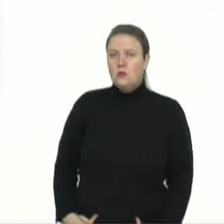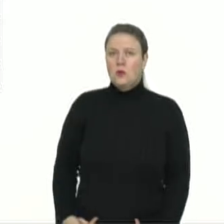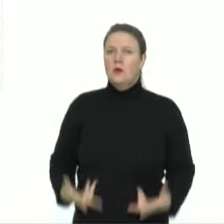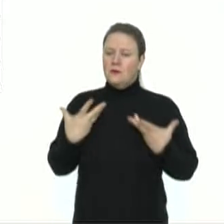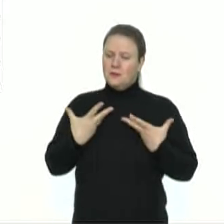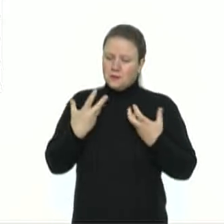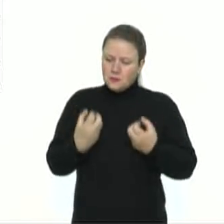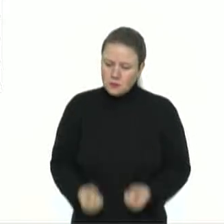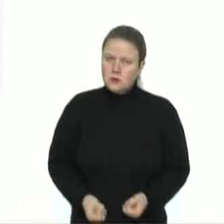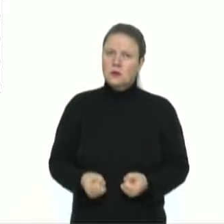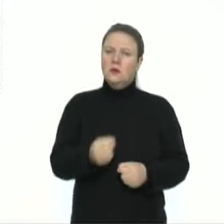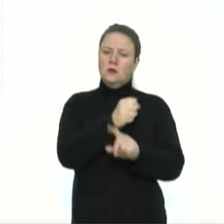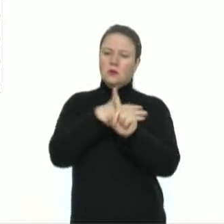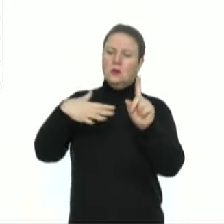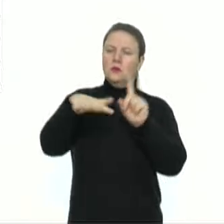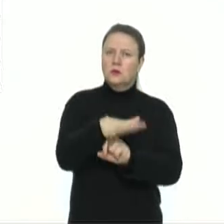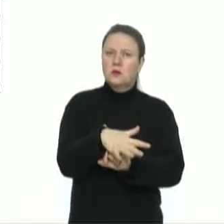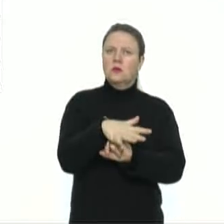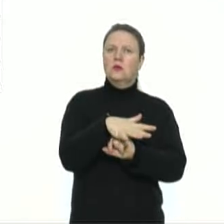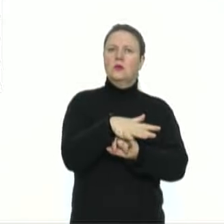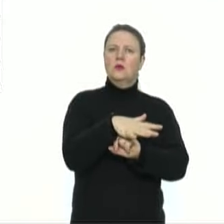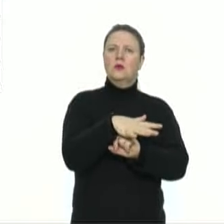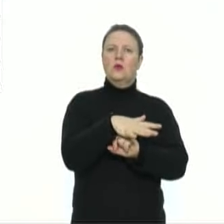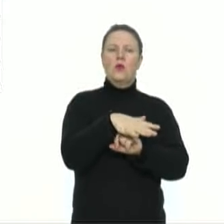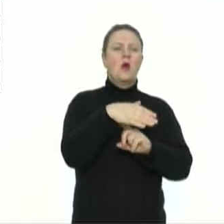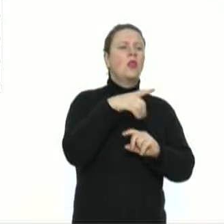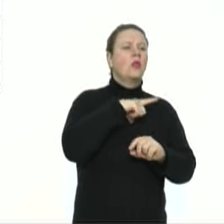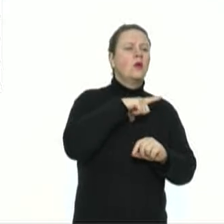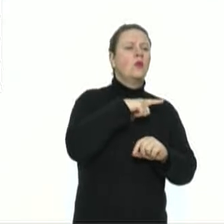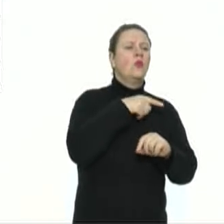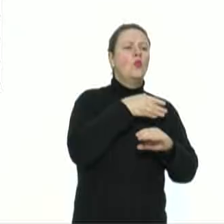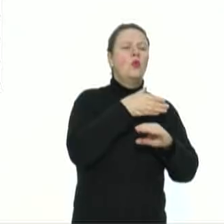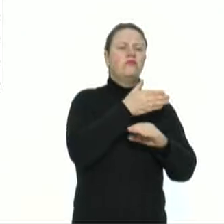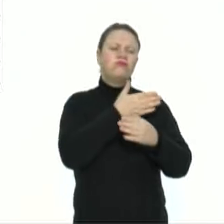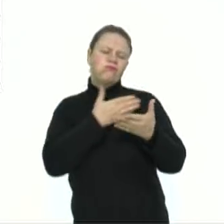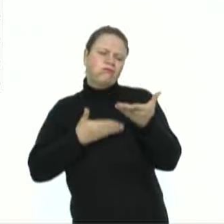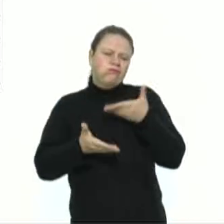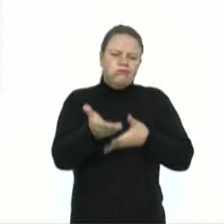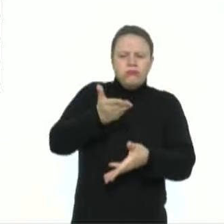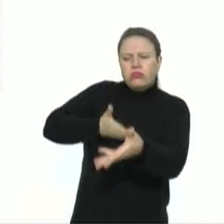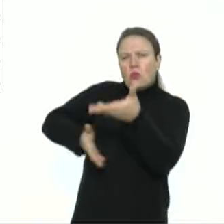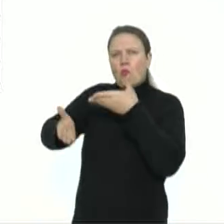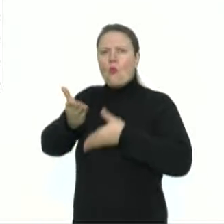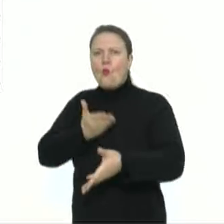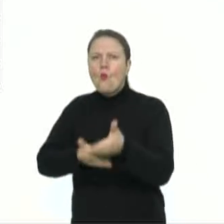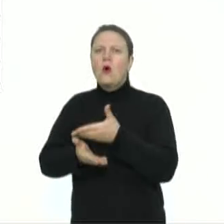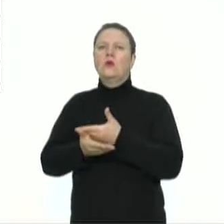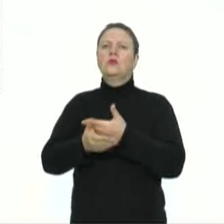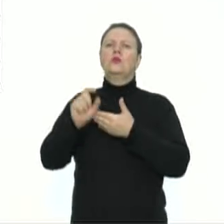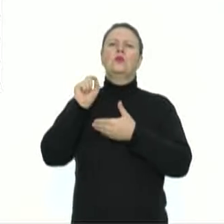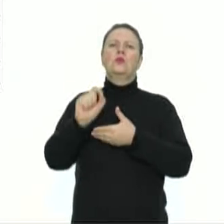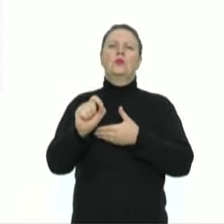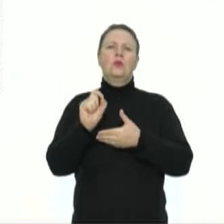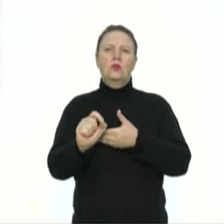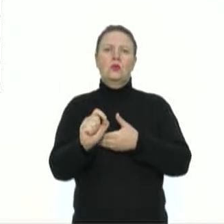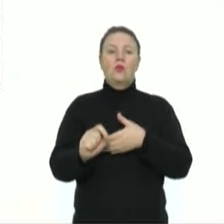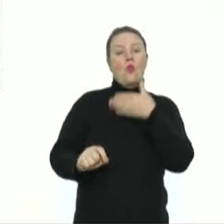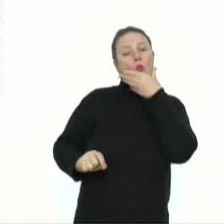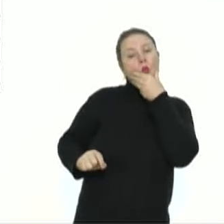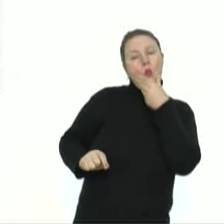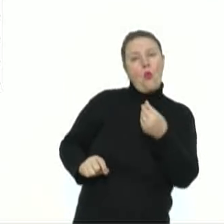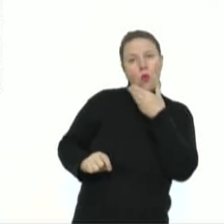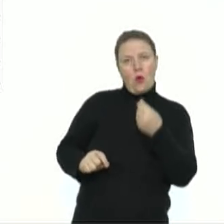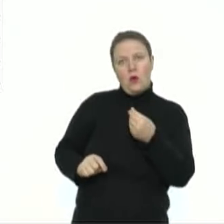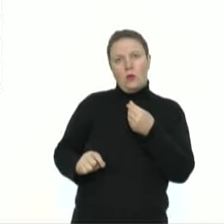seio da sociedade. É o conjunto da civilização que elabora esse produto intermediário entre o macho